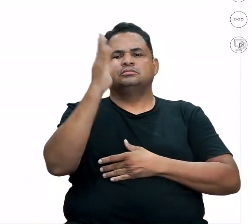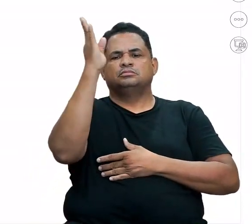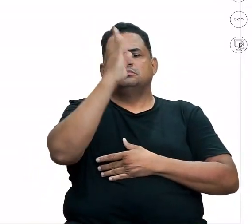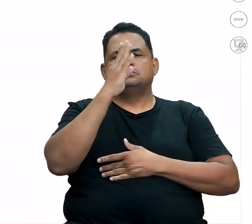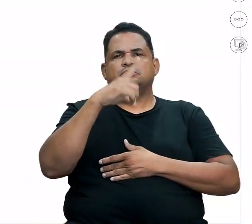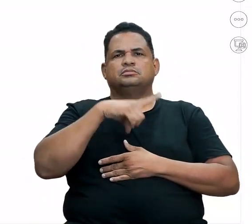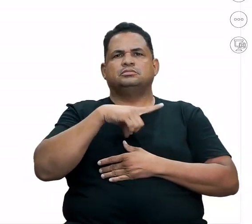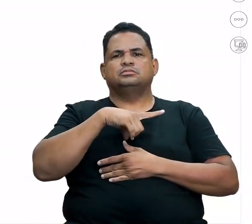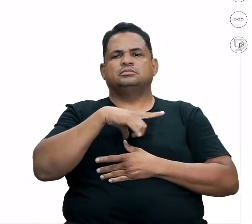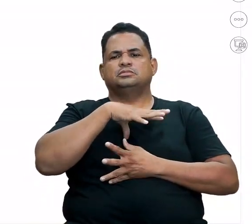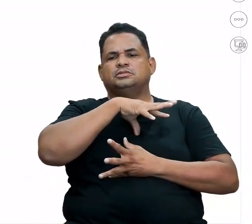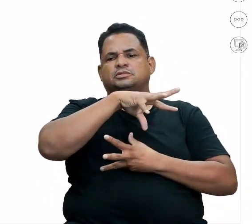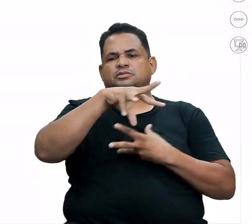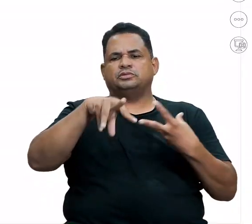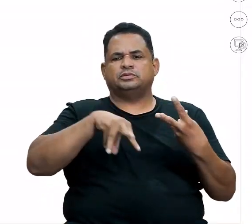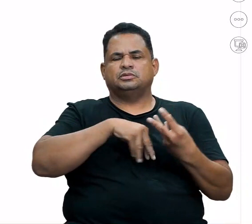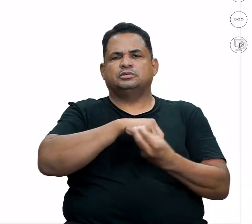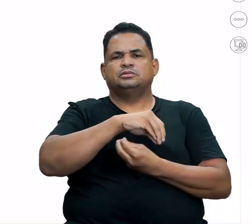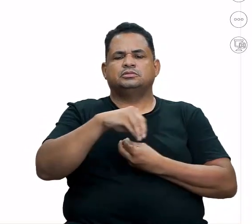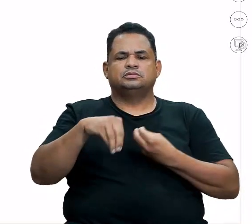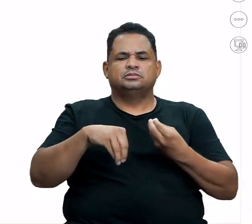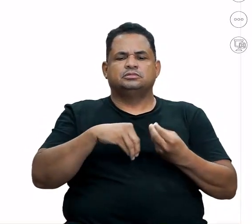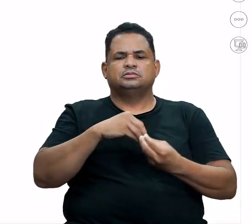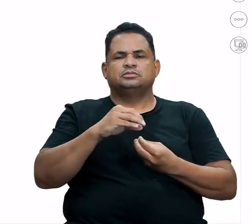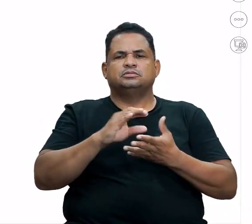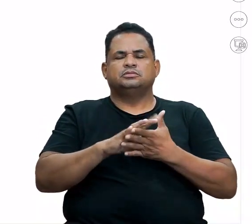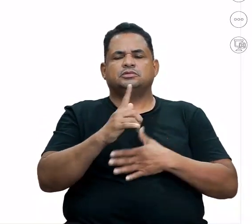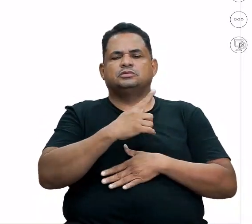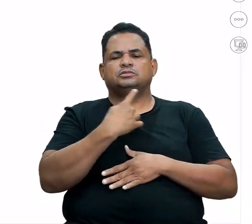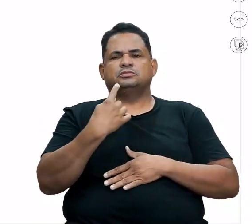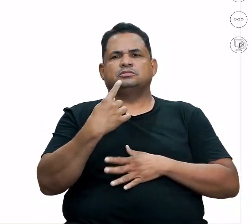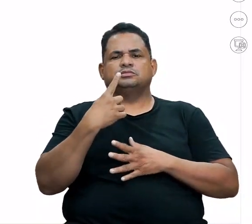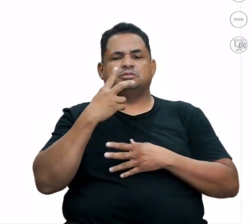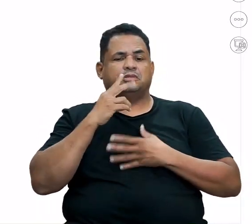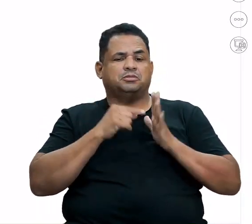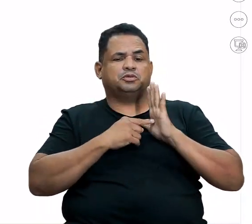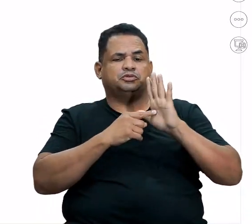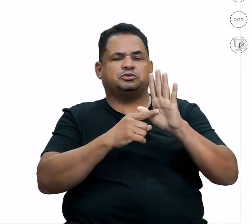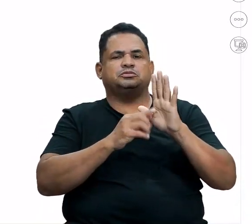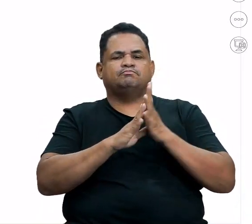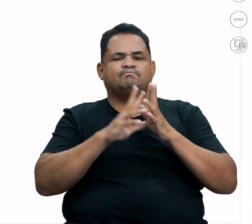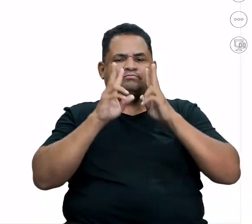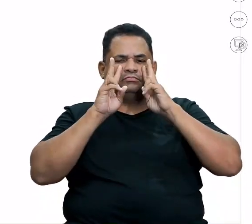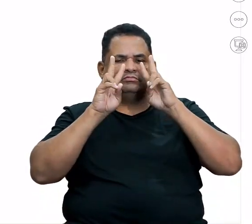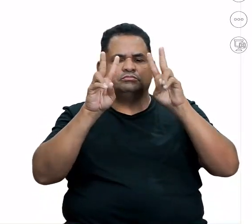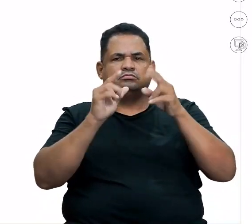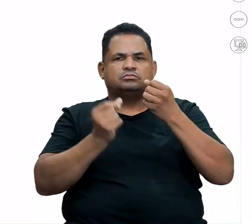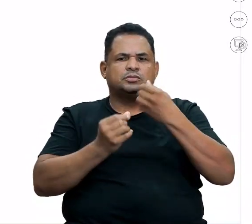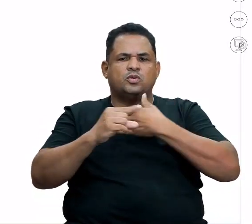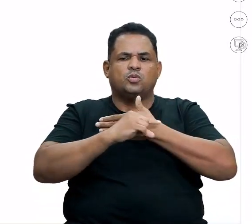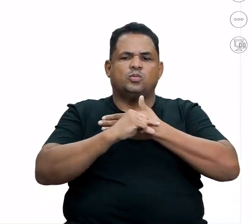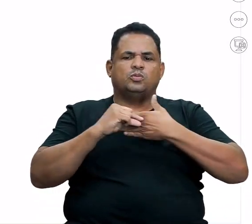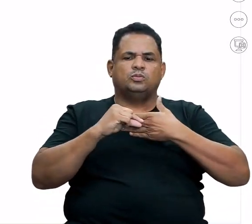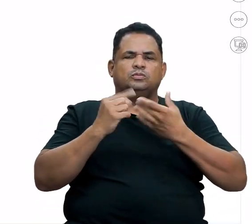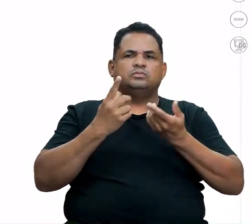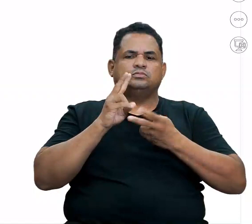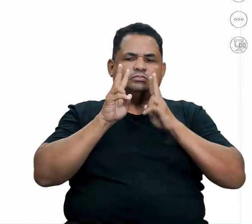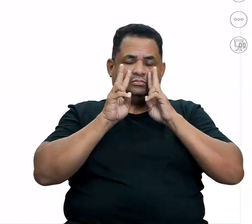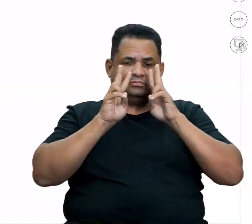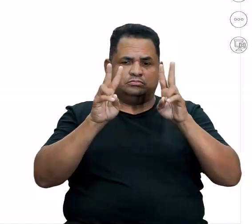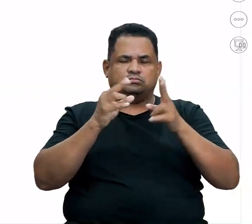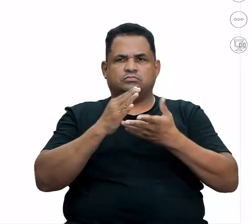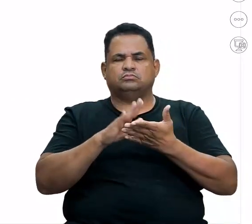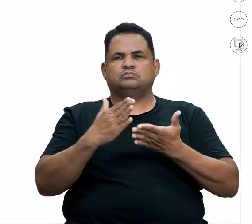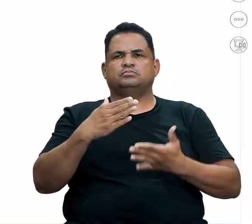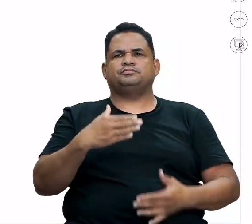essa miscigenação. Nós já trouxemos visões de alguns autores que viam aí algo que